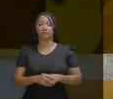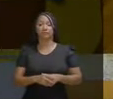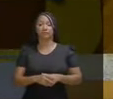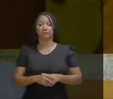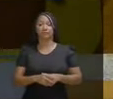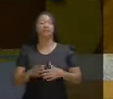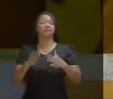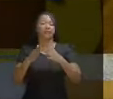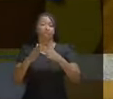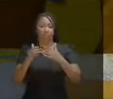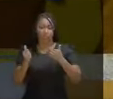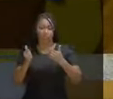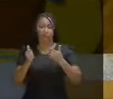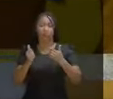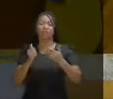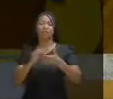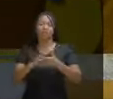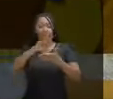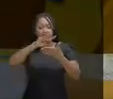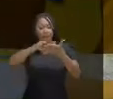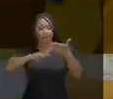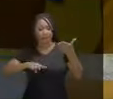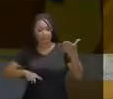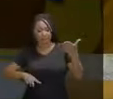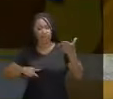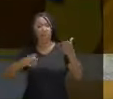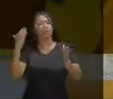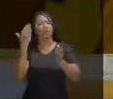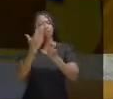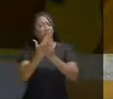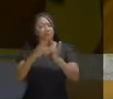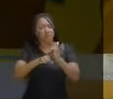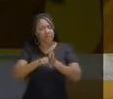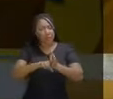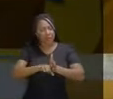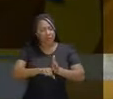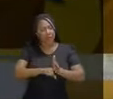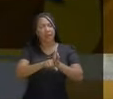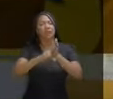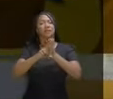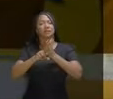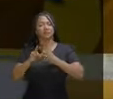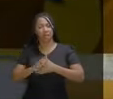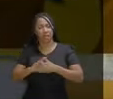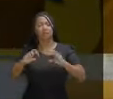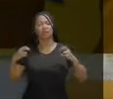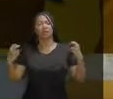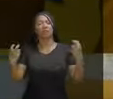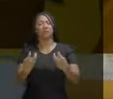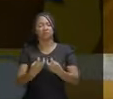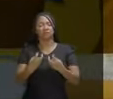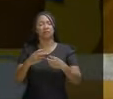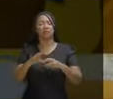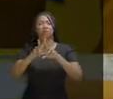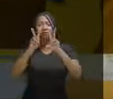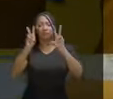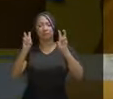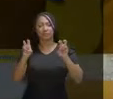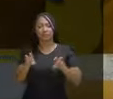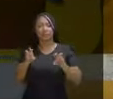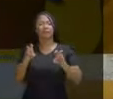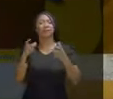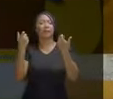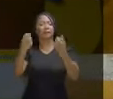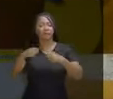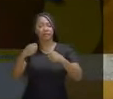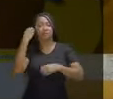E eu pedi vista dos autos para análise das recentes decisões da Corte sobre a matéria e necessidade